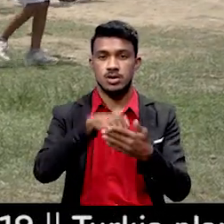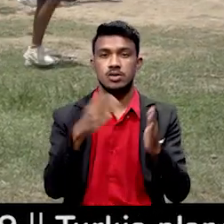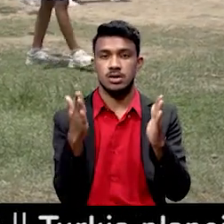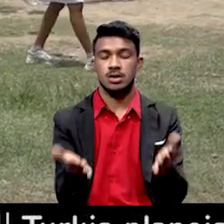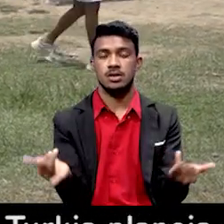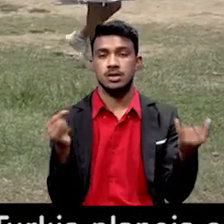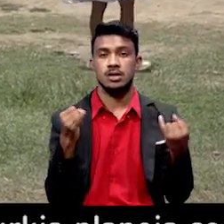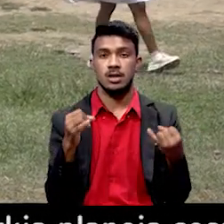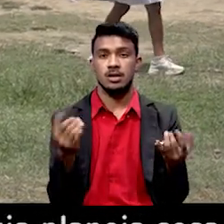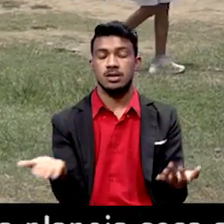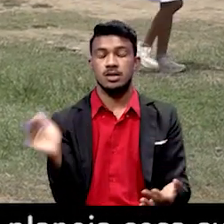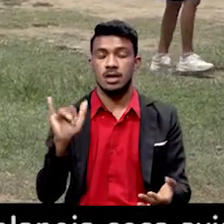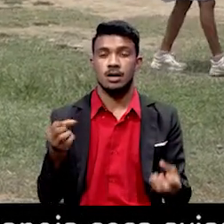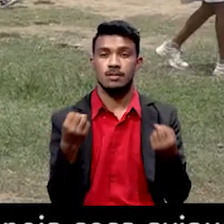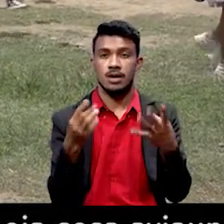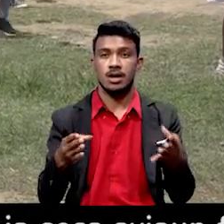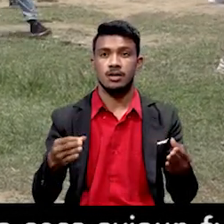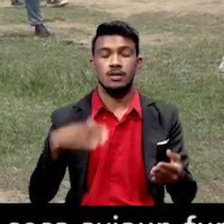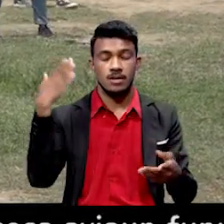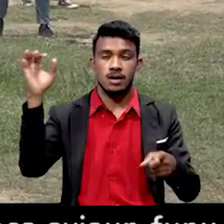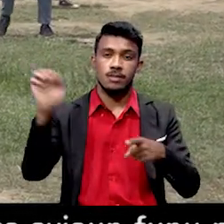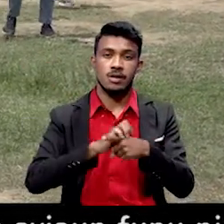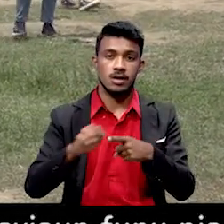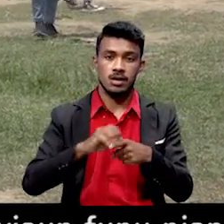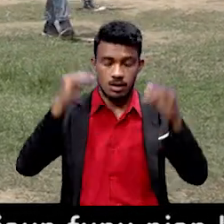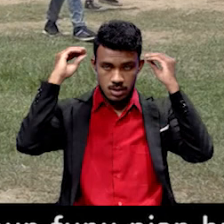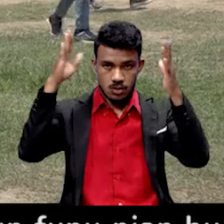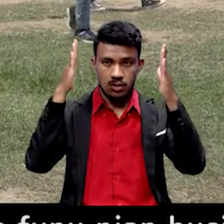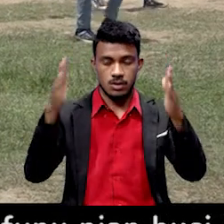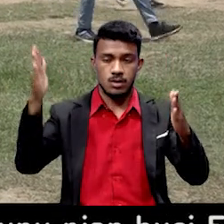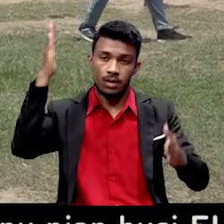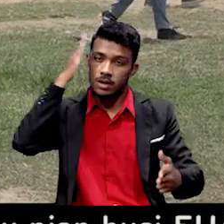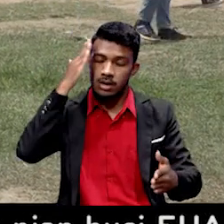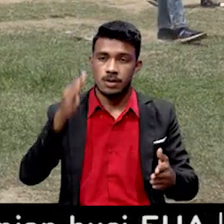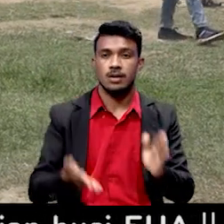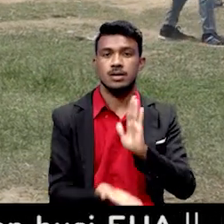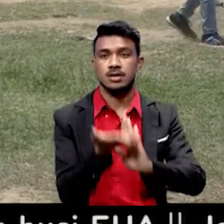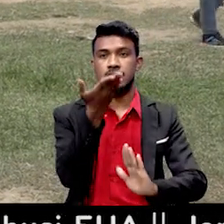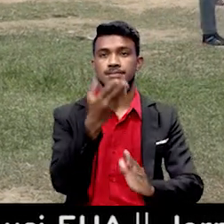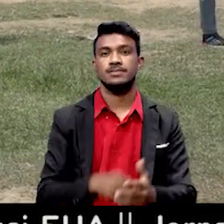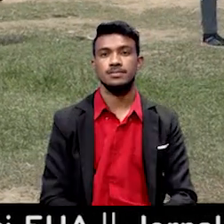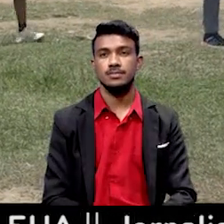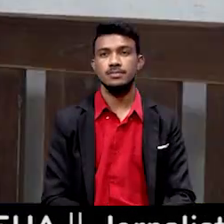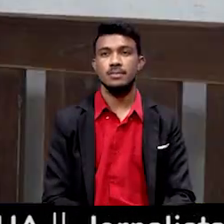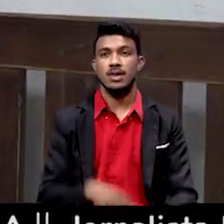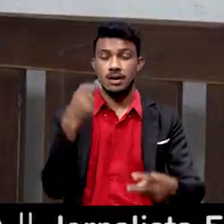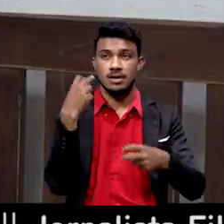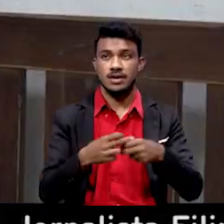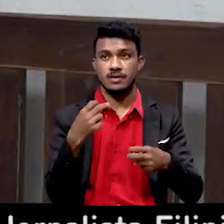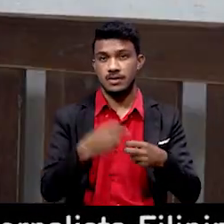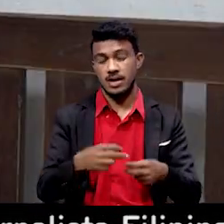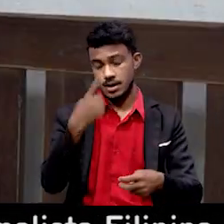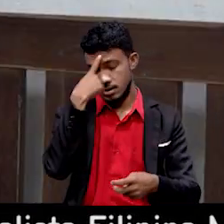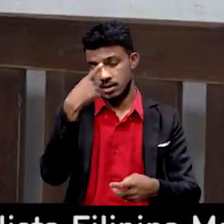enhira baestazio hanorin ona, sira ne domínio no conhecimento ne sae. A dificuldade né, tamba